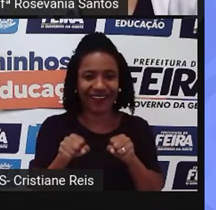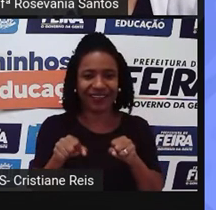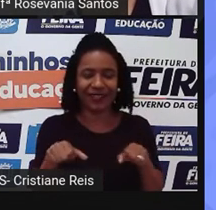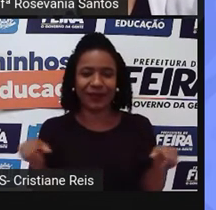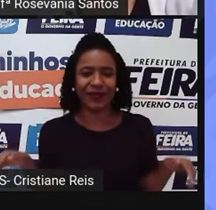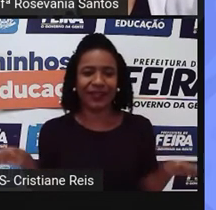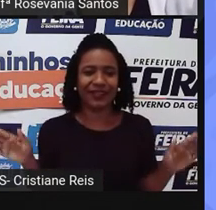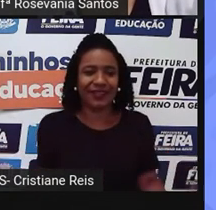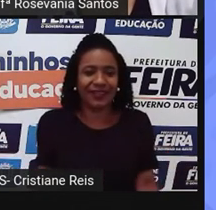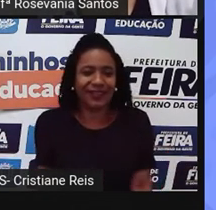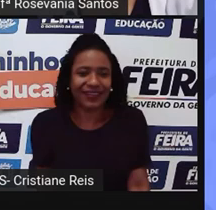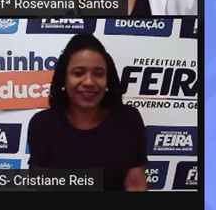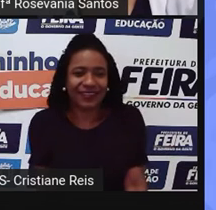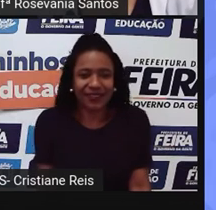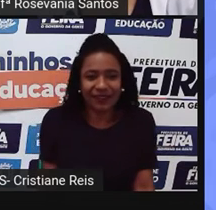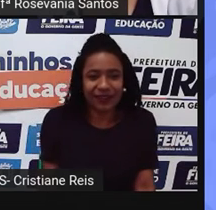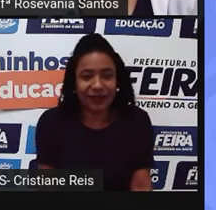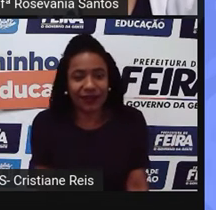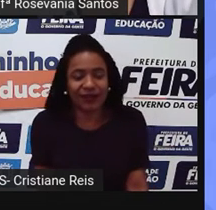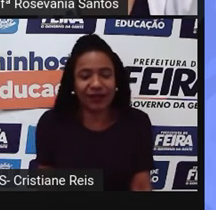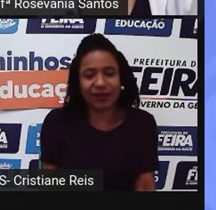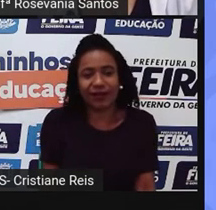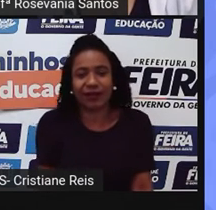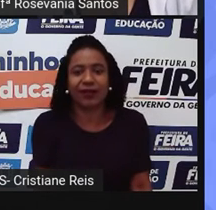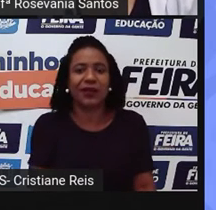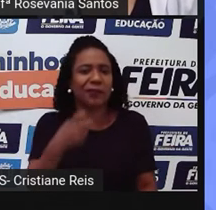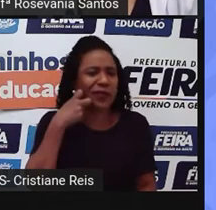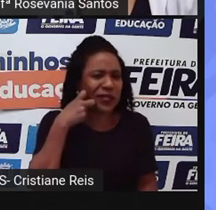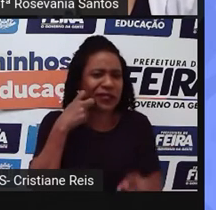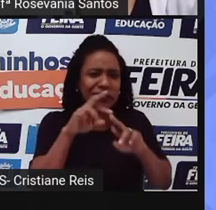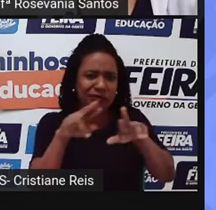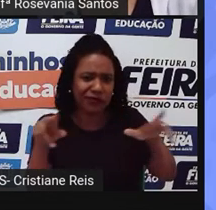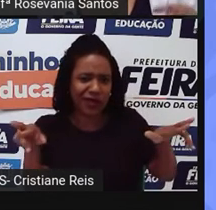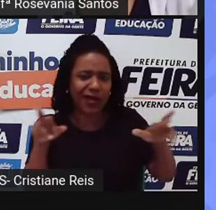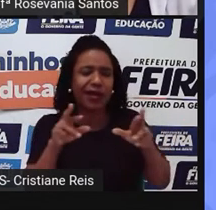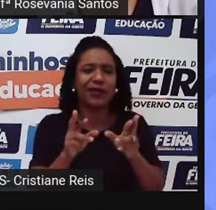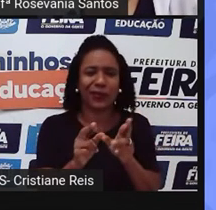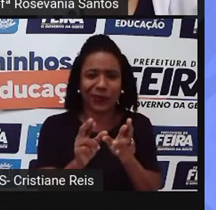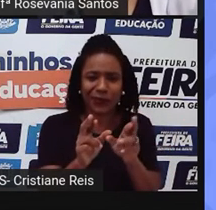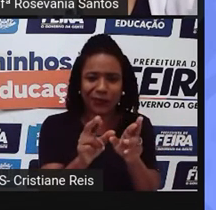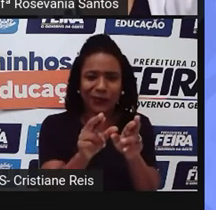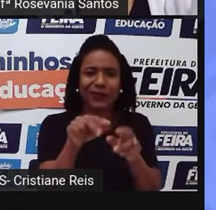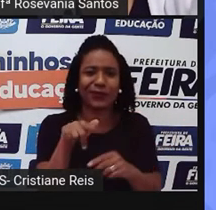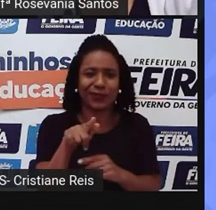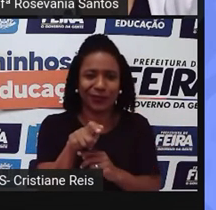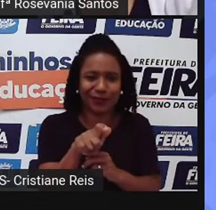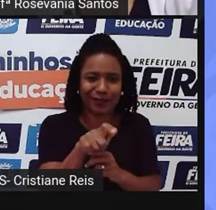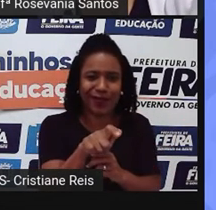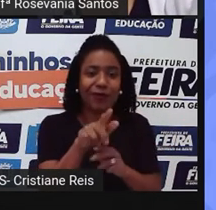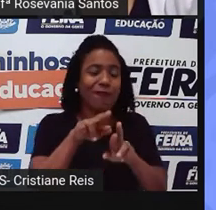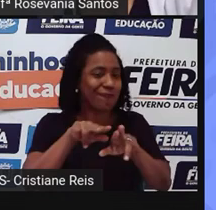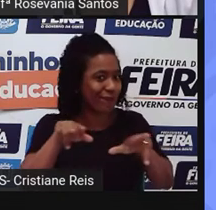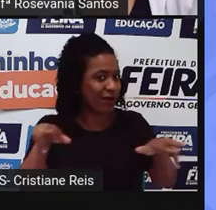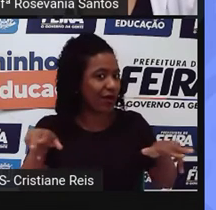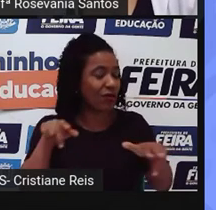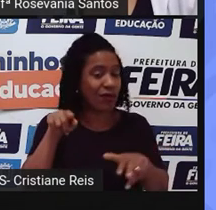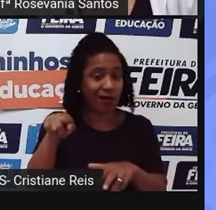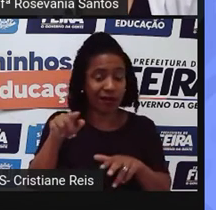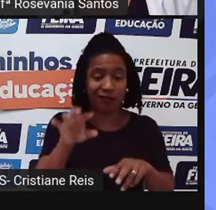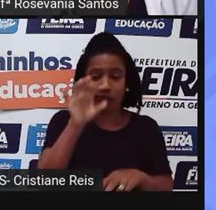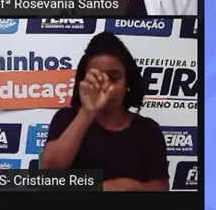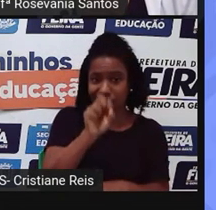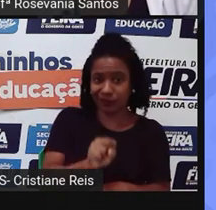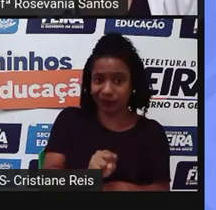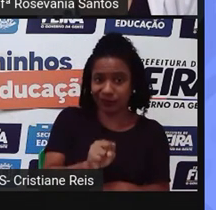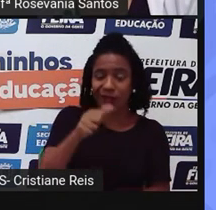aí nessa região. Tem uma série de crustáceos, né? Peixes, né? Então você vai ver um mundo totalmente diferente. Então, ao